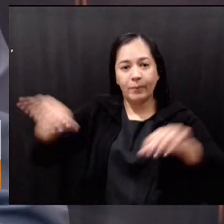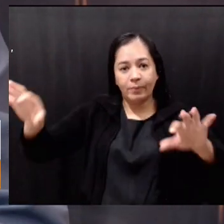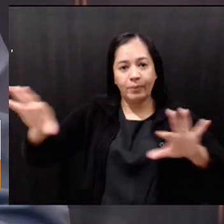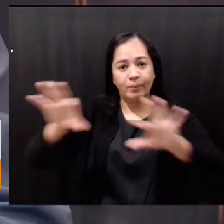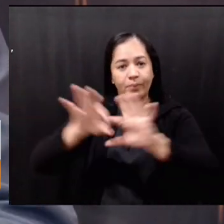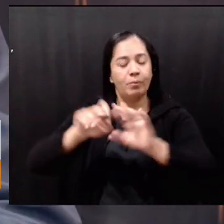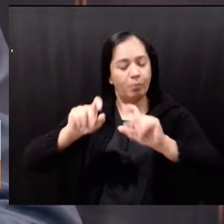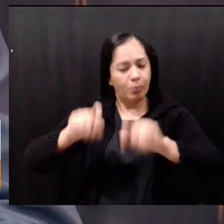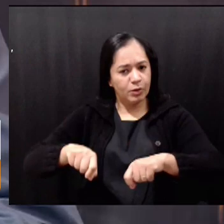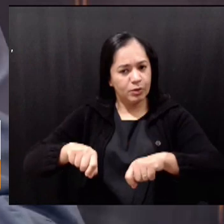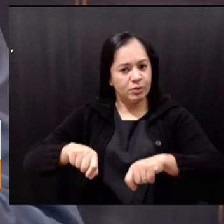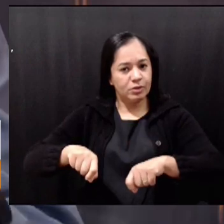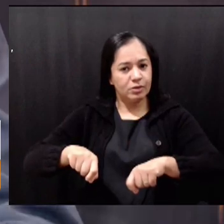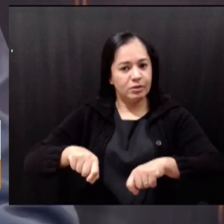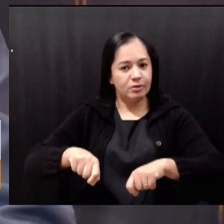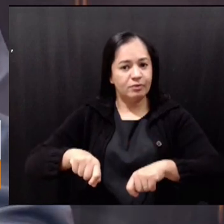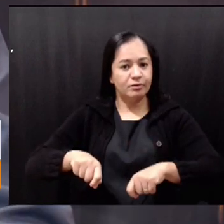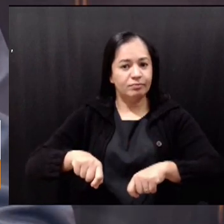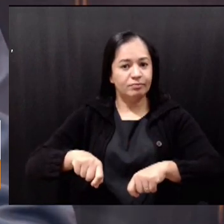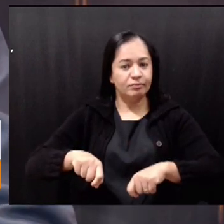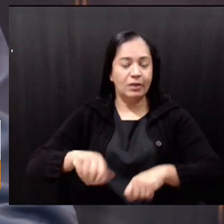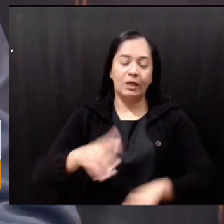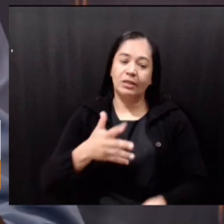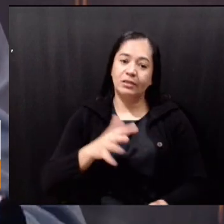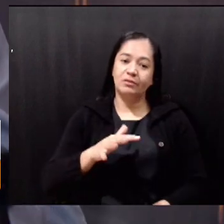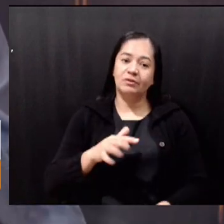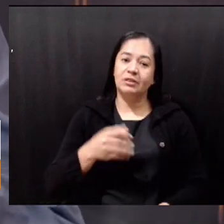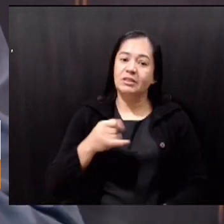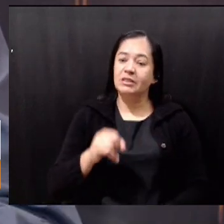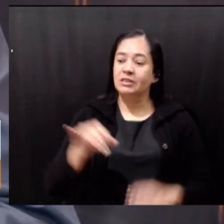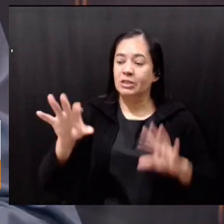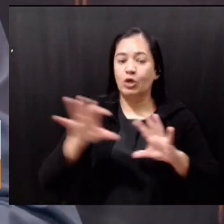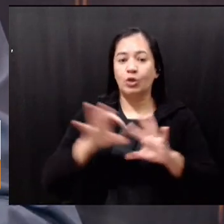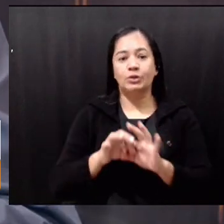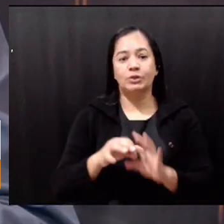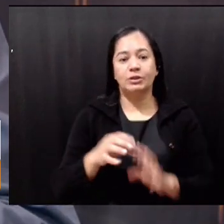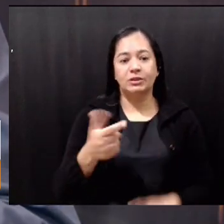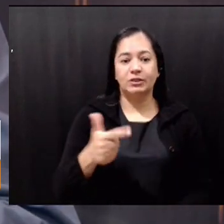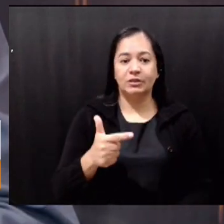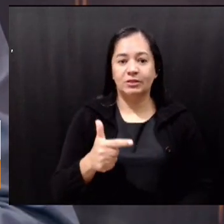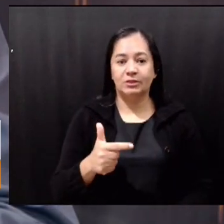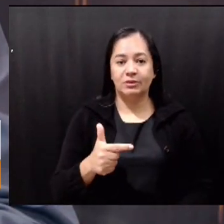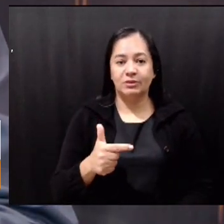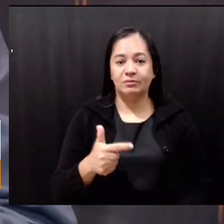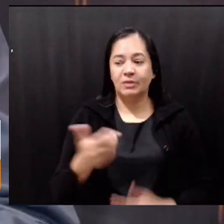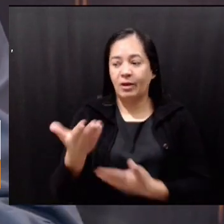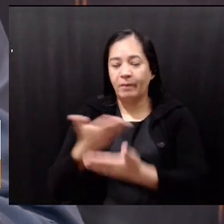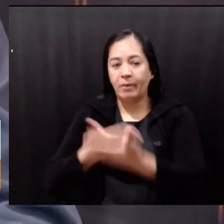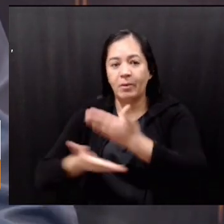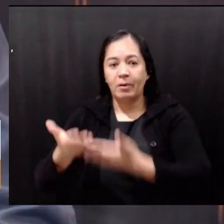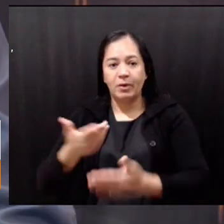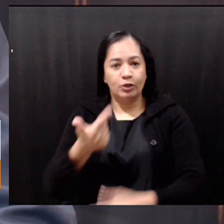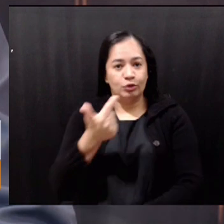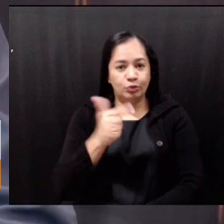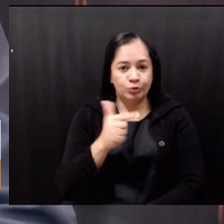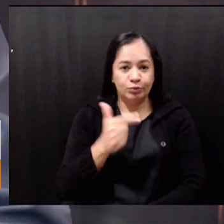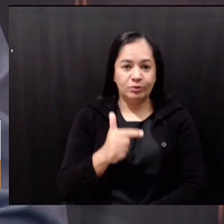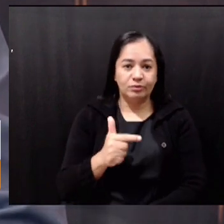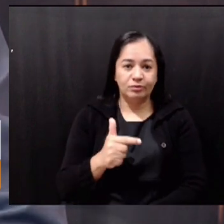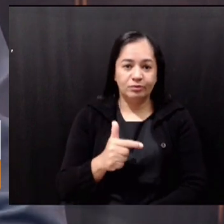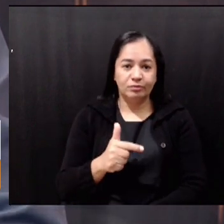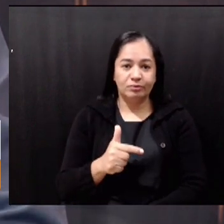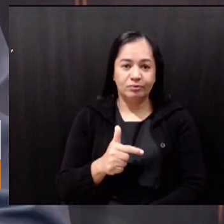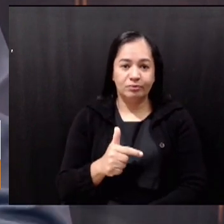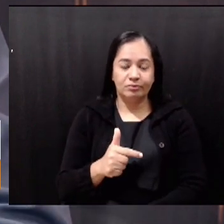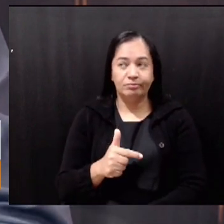não está? Então talvez, se não tiver havendo essa troca entre as pessoas, provavelmente é